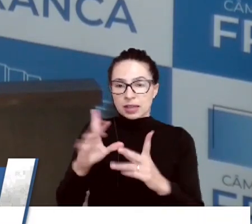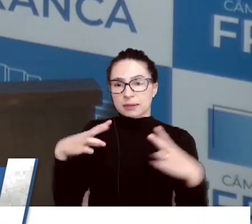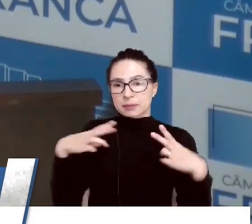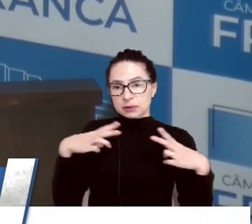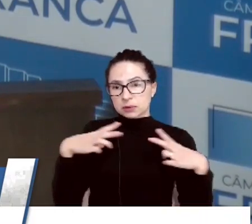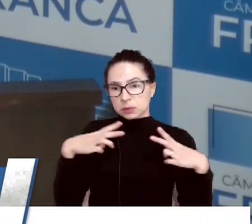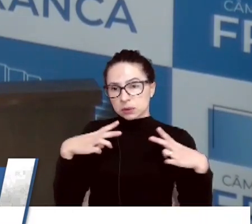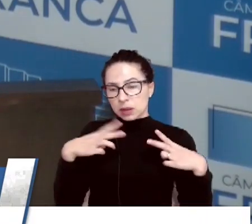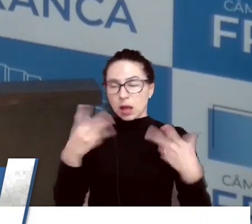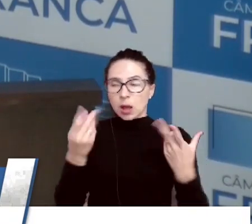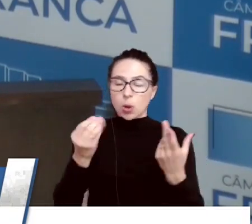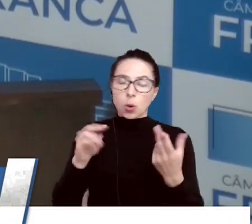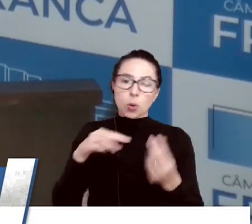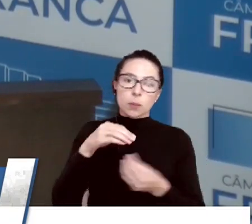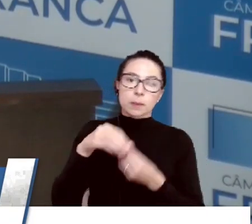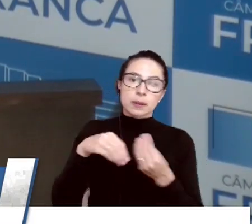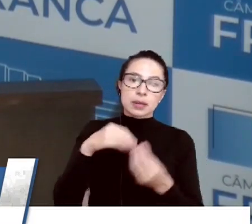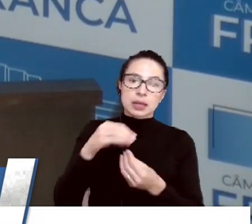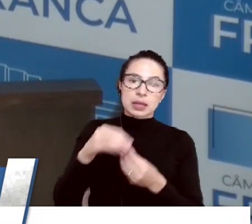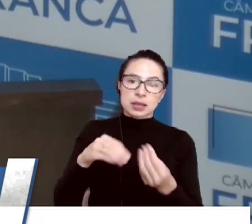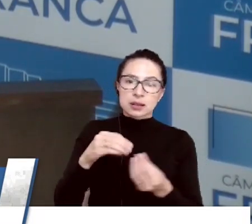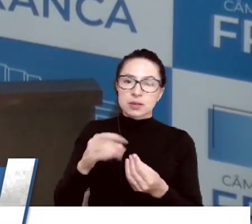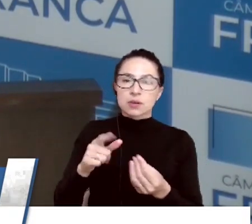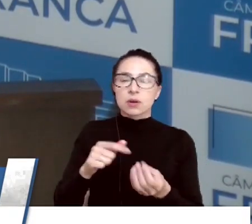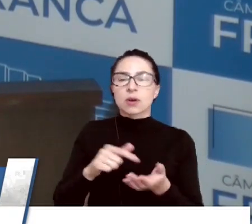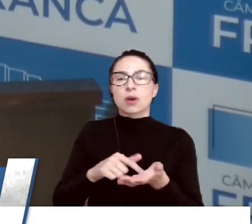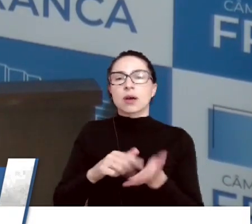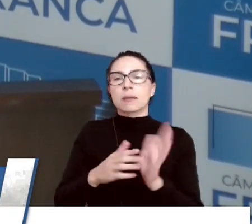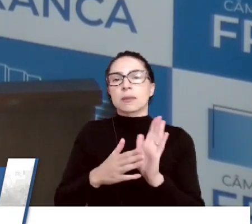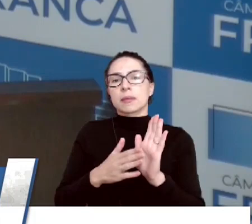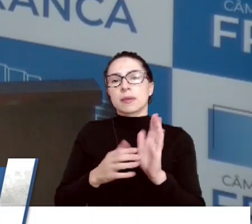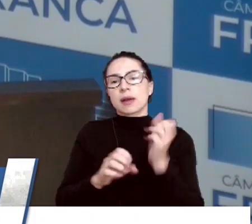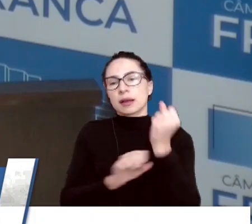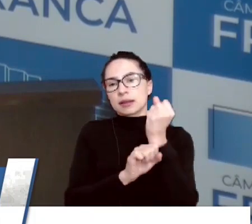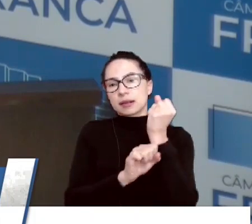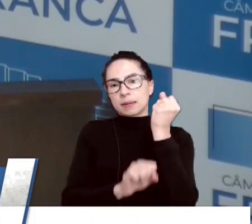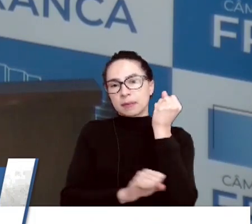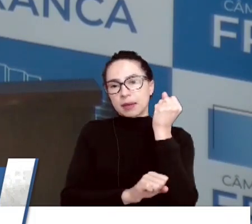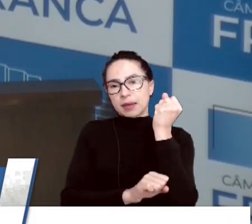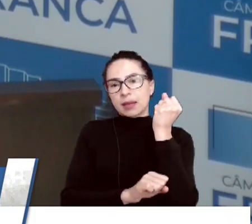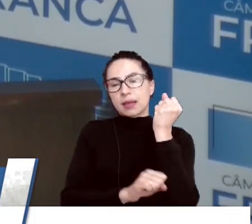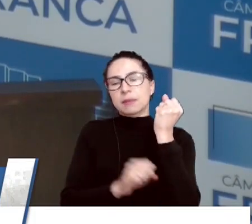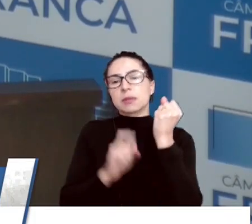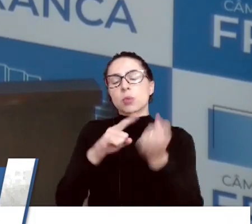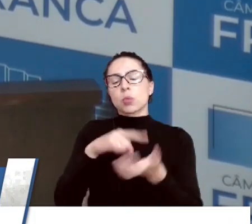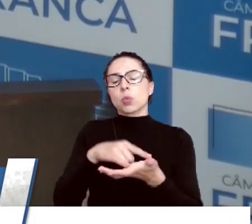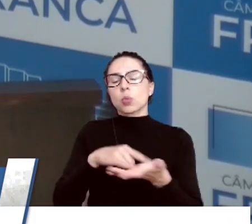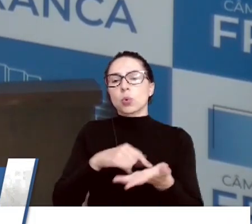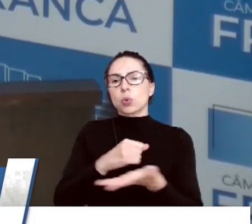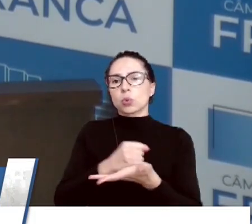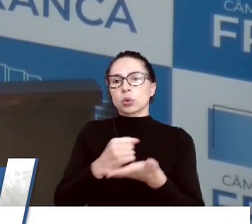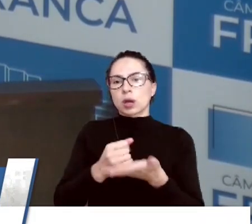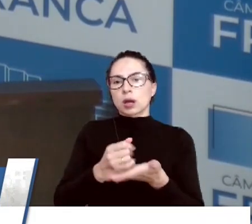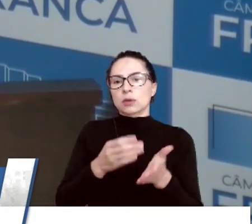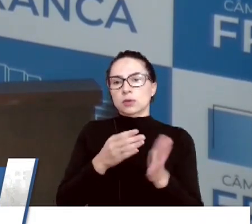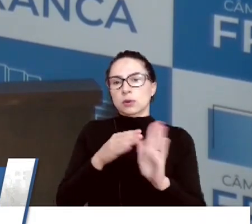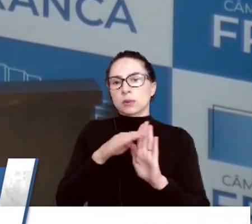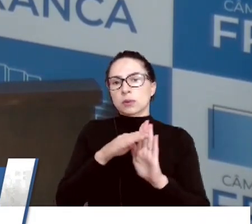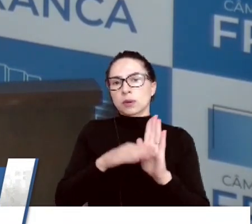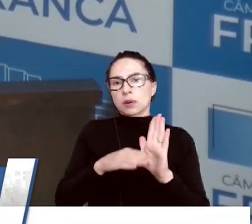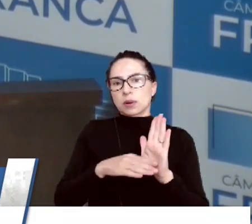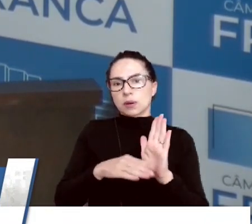economia mista, prestadora de serviços públicos de saneamento básico, os contratos de programa de concessão